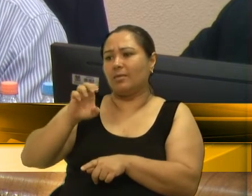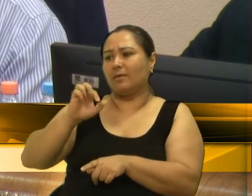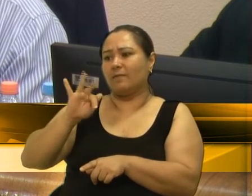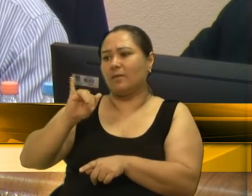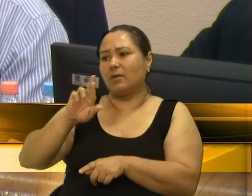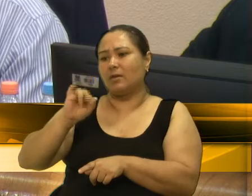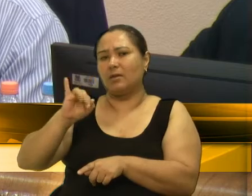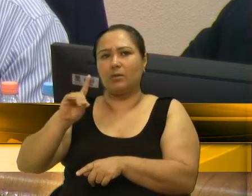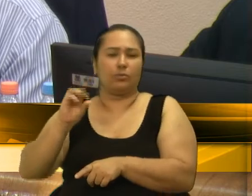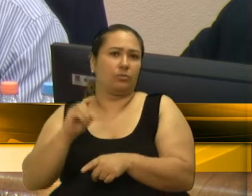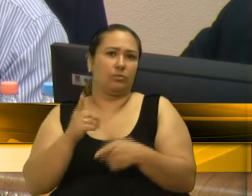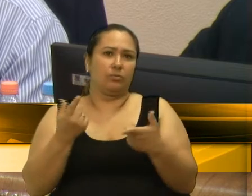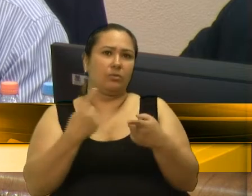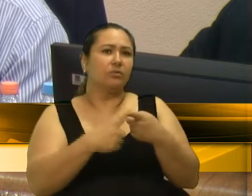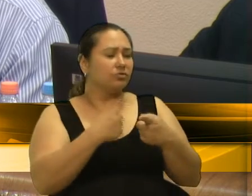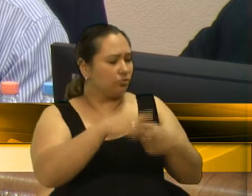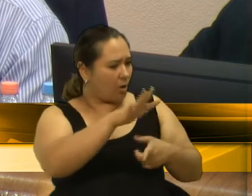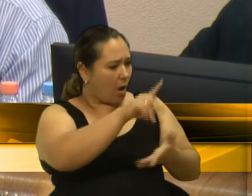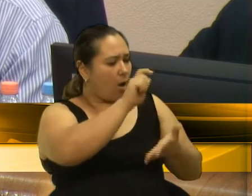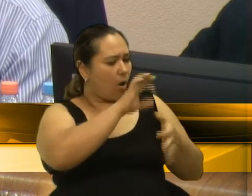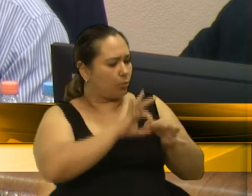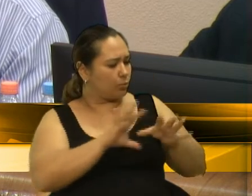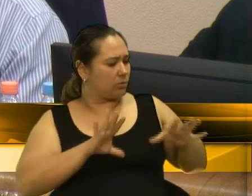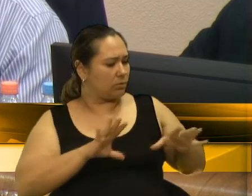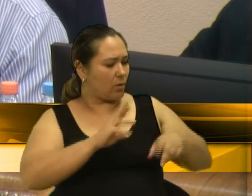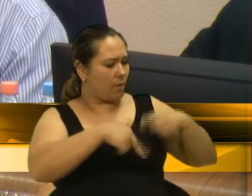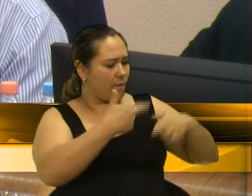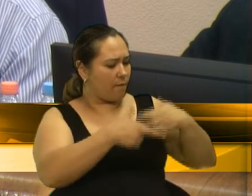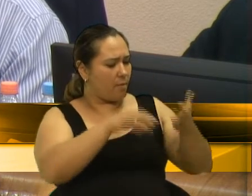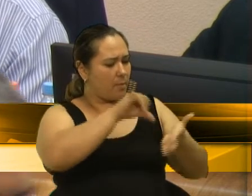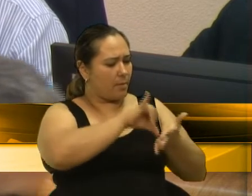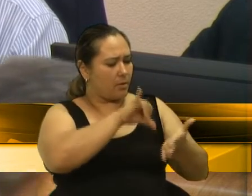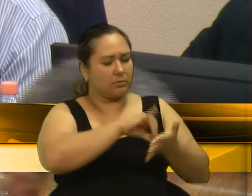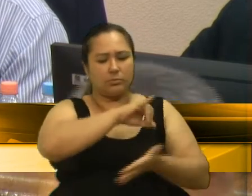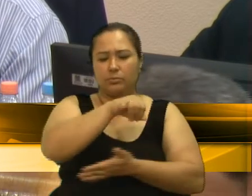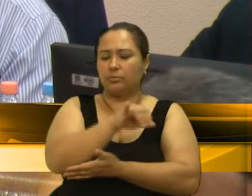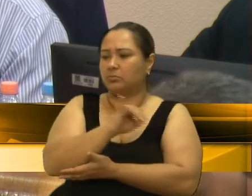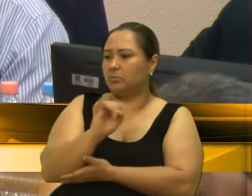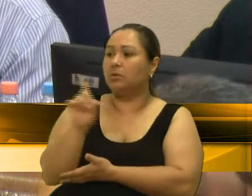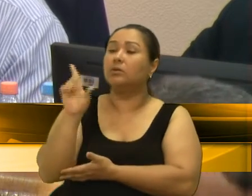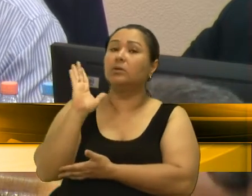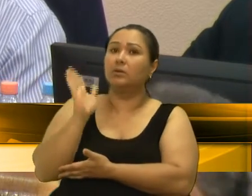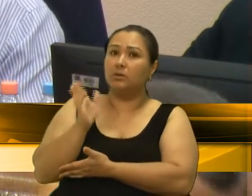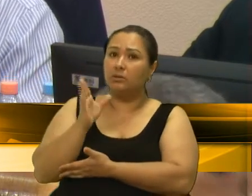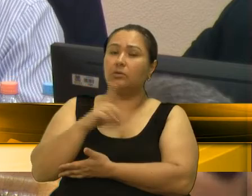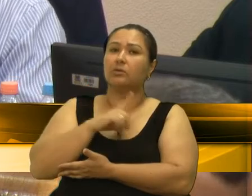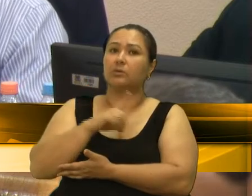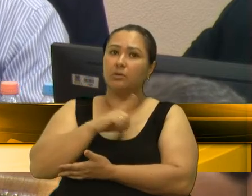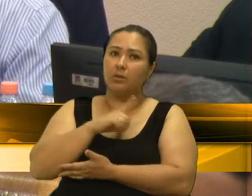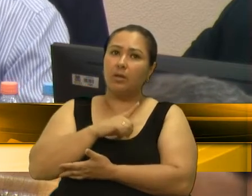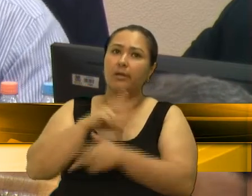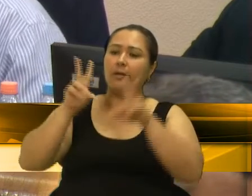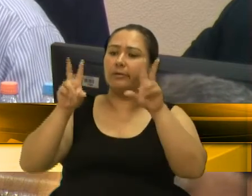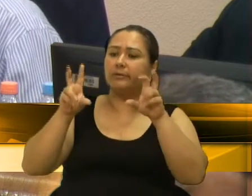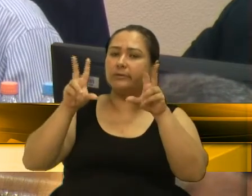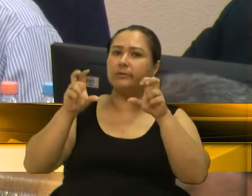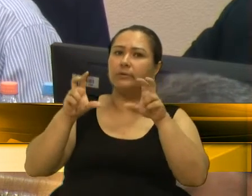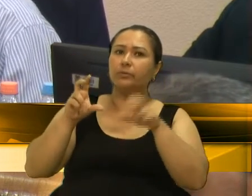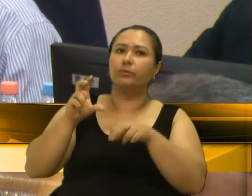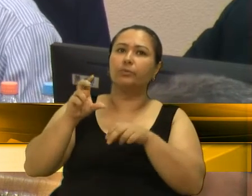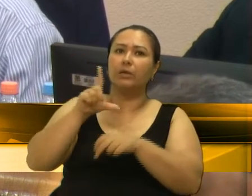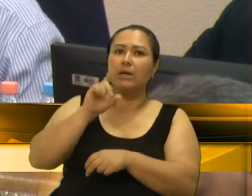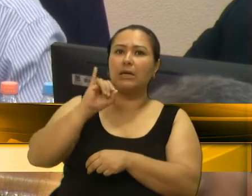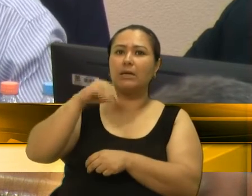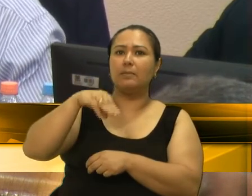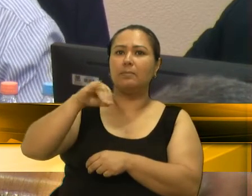já tem autorização para a reforma da praça? Senhor Joemir, esta está ainda na questão de liminar de justiça, não